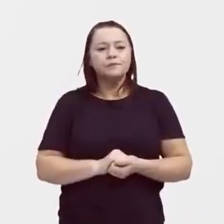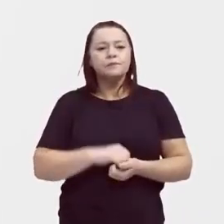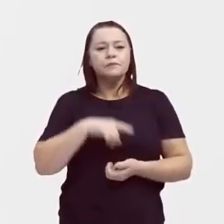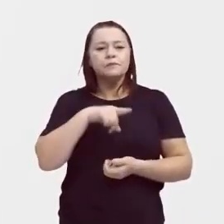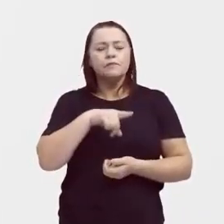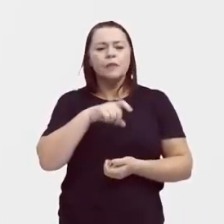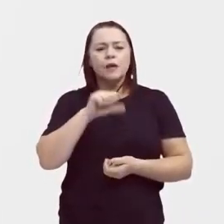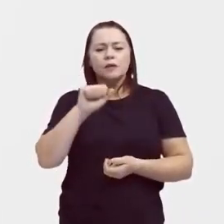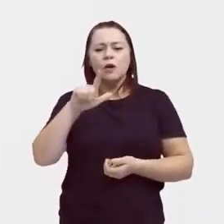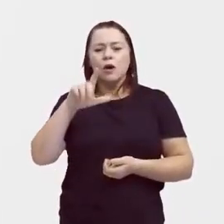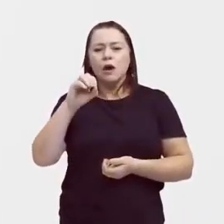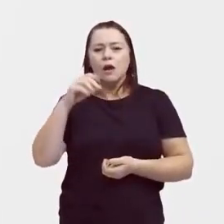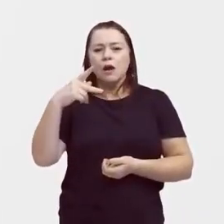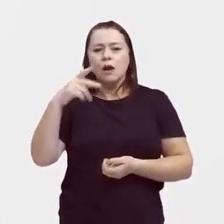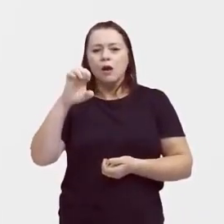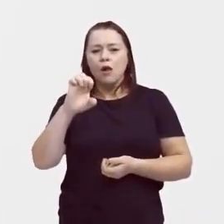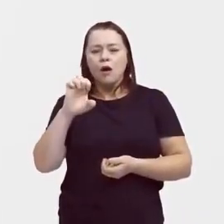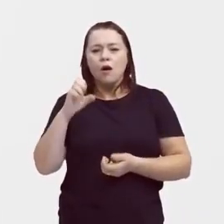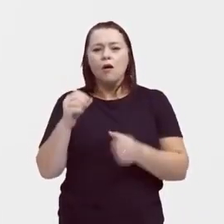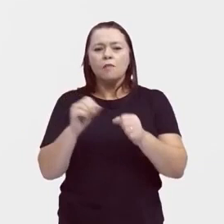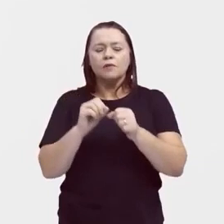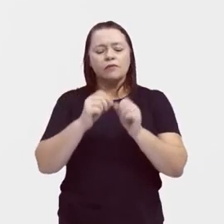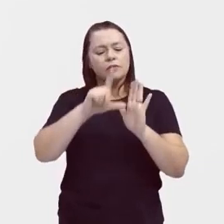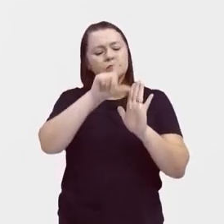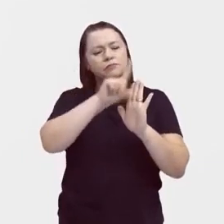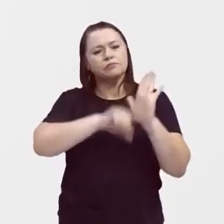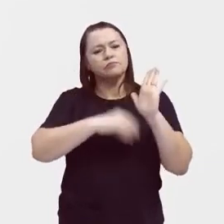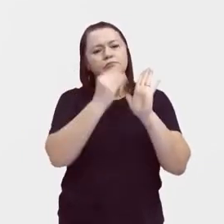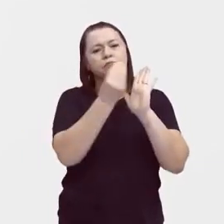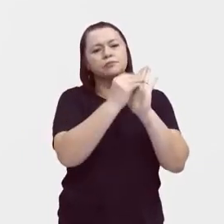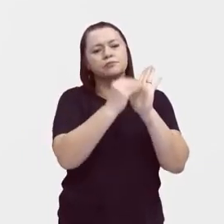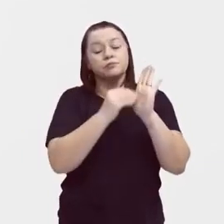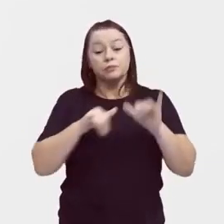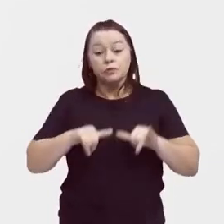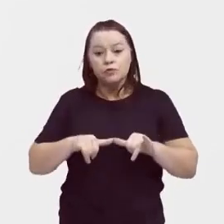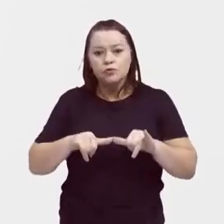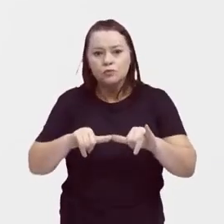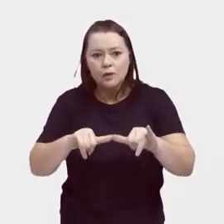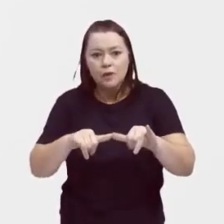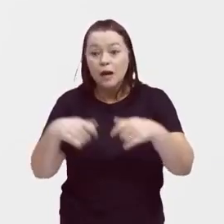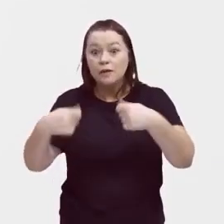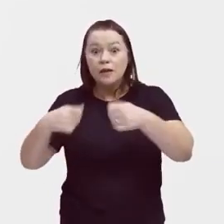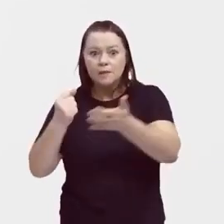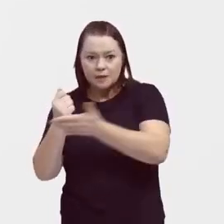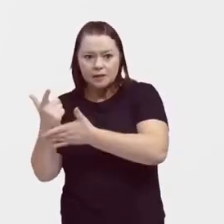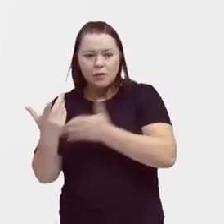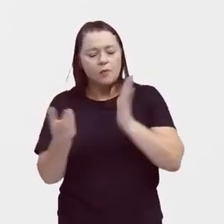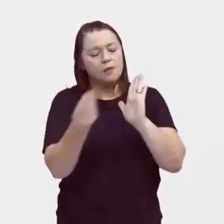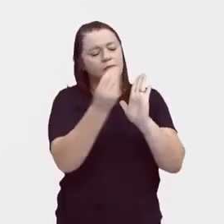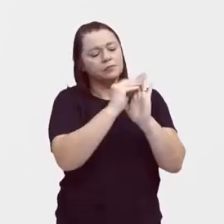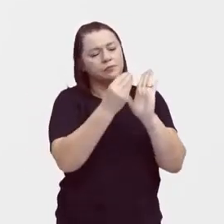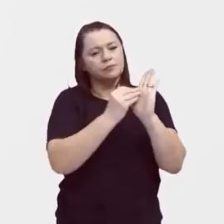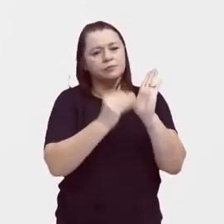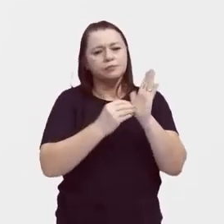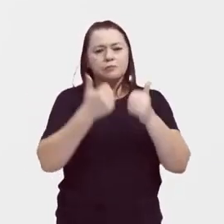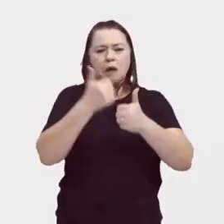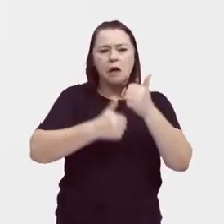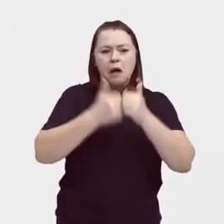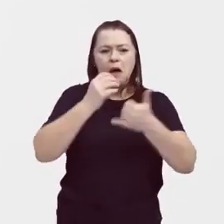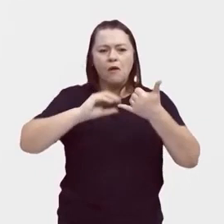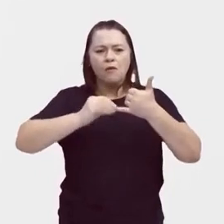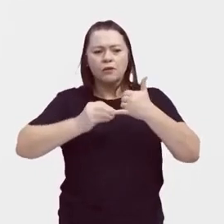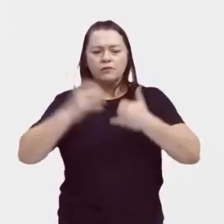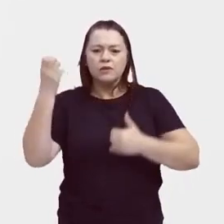Senhora Lopes fez uma lista de compras de supermercado com a quantidade de produtos que precisa. Então, nós temos aí arroz,